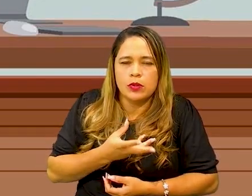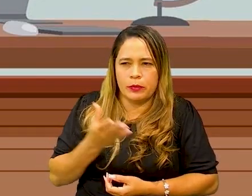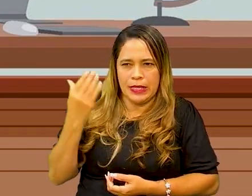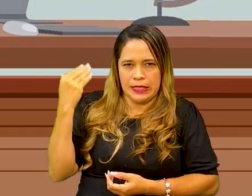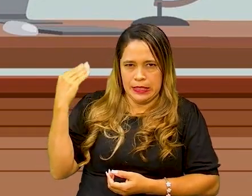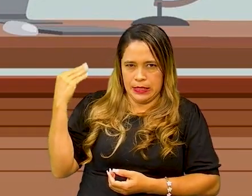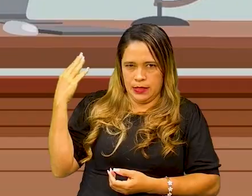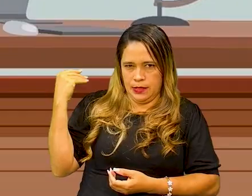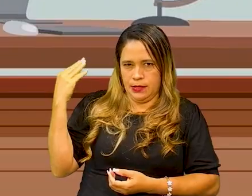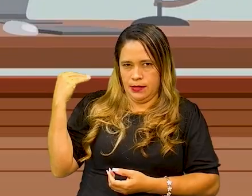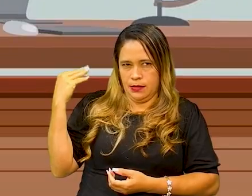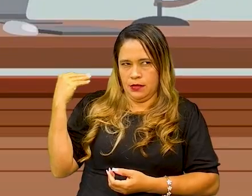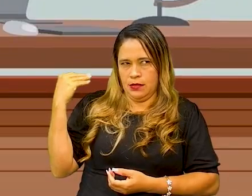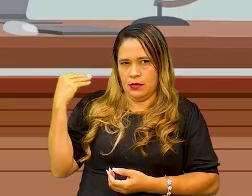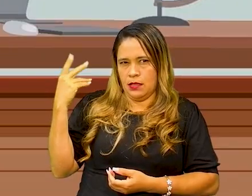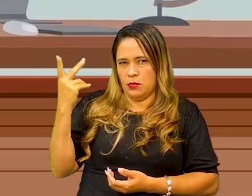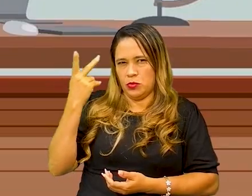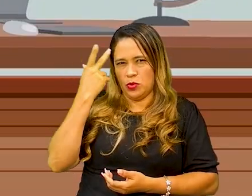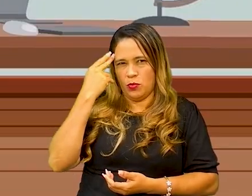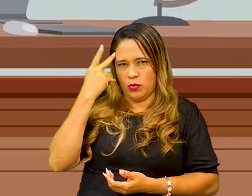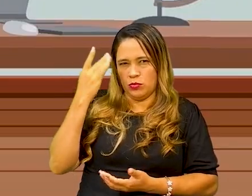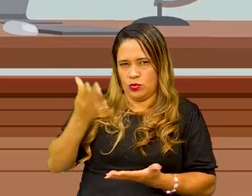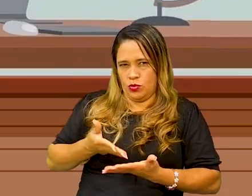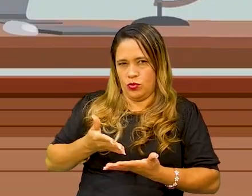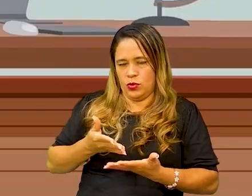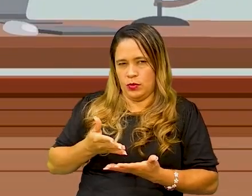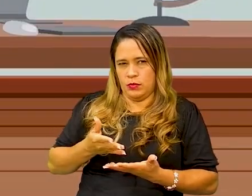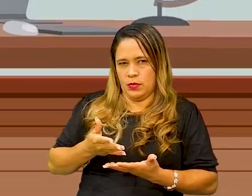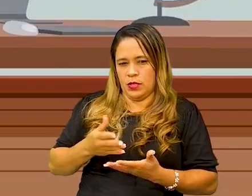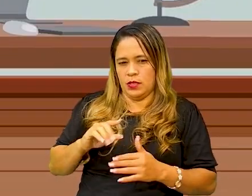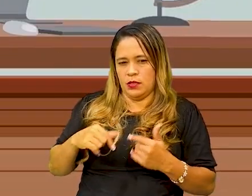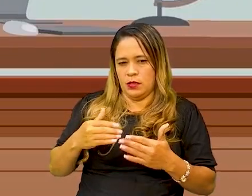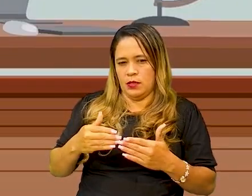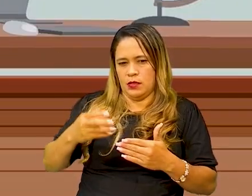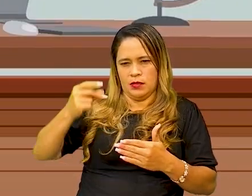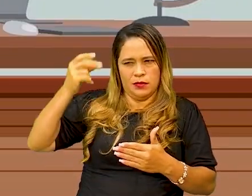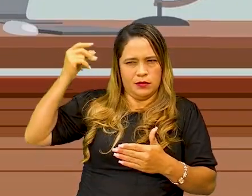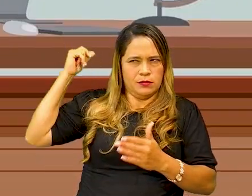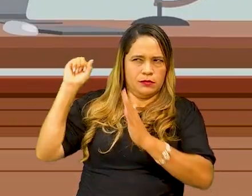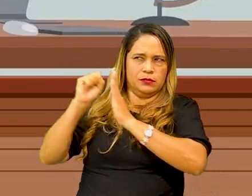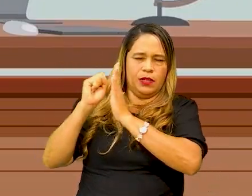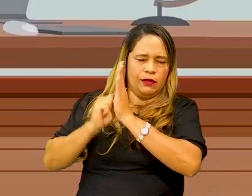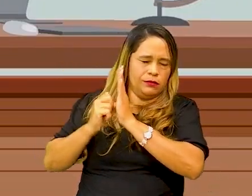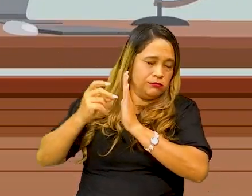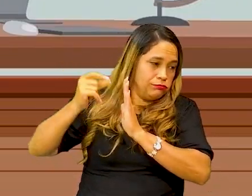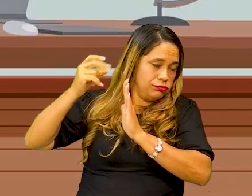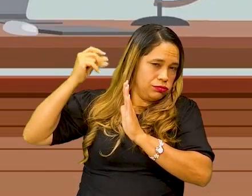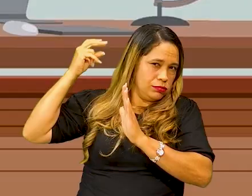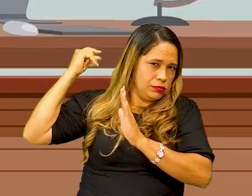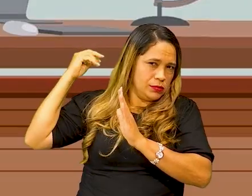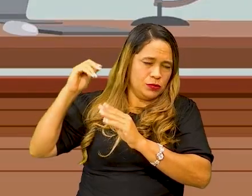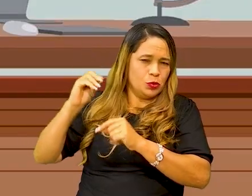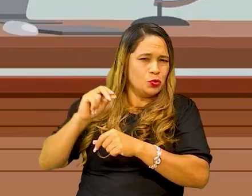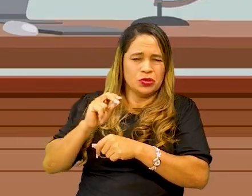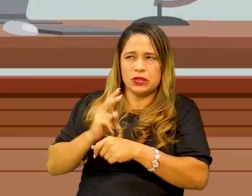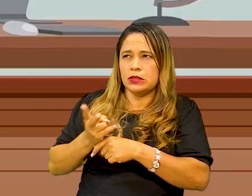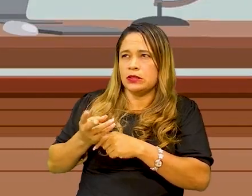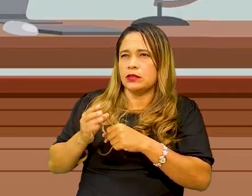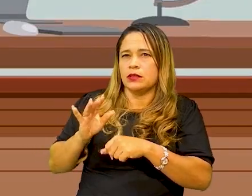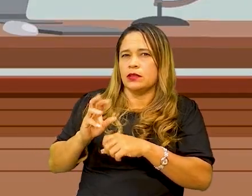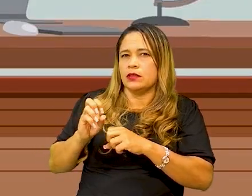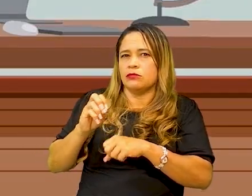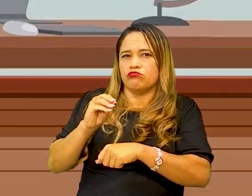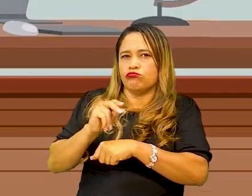era muito mais comum do que hoje. A doença continua acontecendo, mas a tuberculose foi considerada o mal do século. Na época que a gente tinha tratamentos muito precários, as